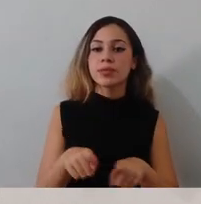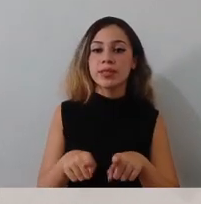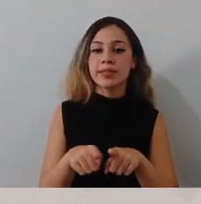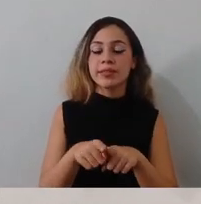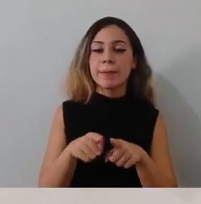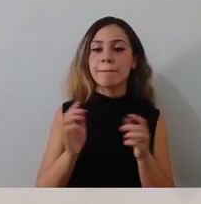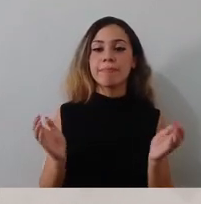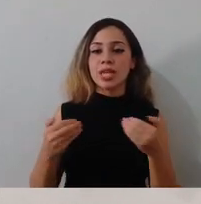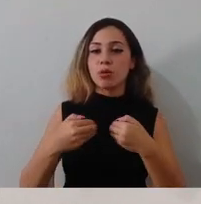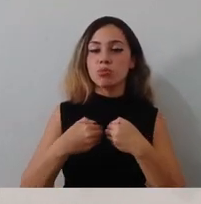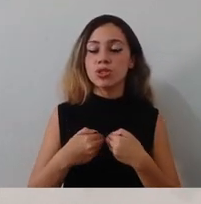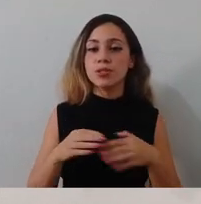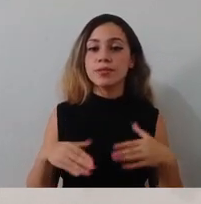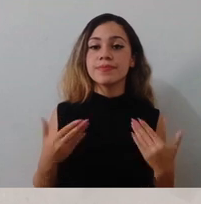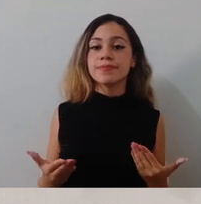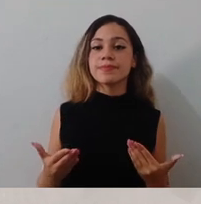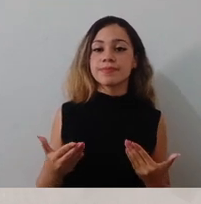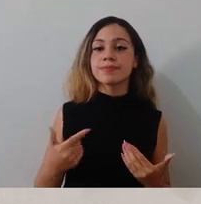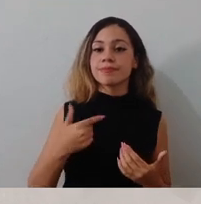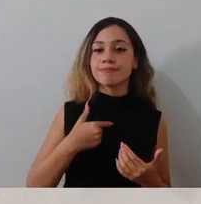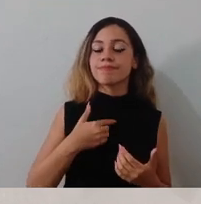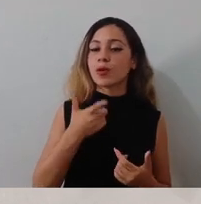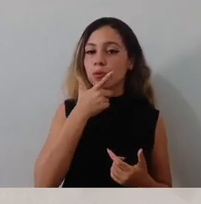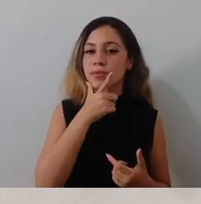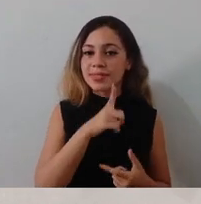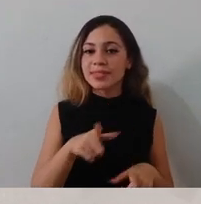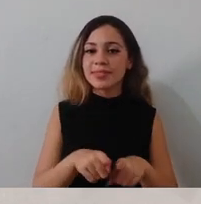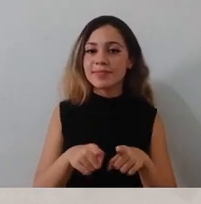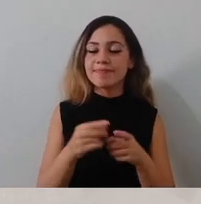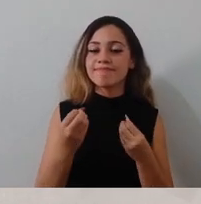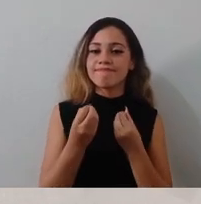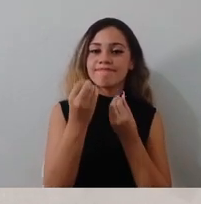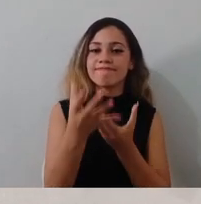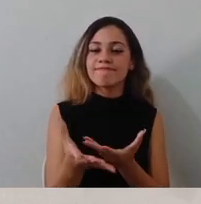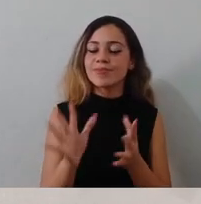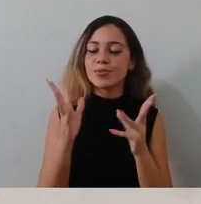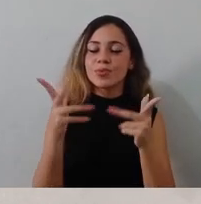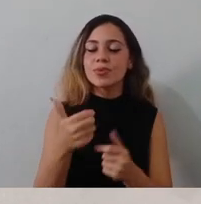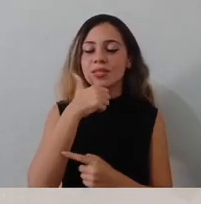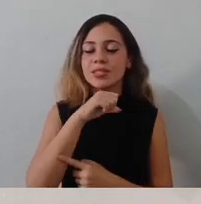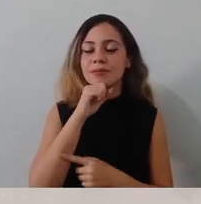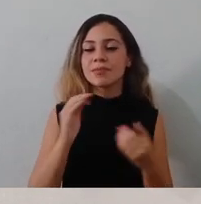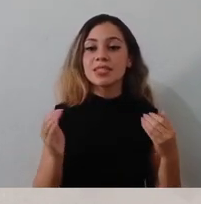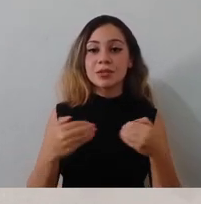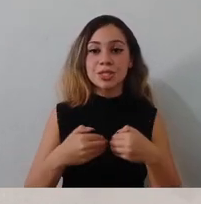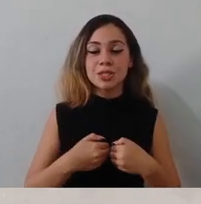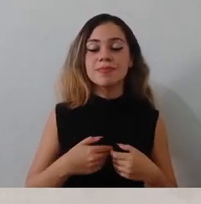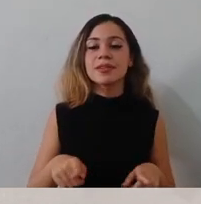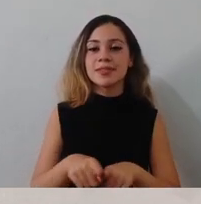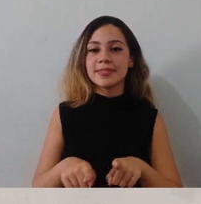deficientes auditivas, autistas. E aí veio esse reconhecimento que eu dedico a todas as mães atípicas,